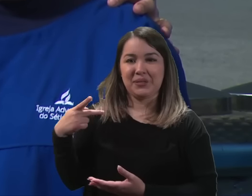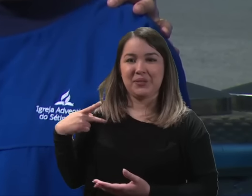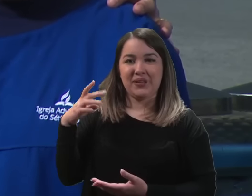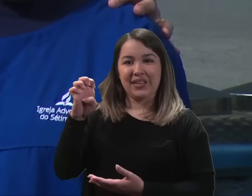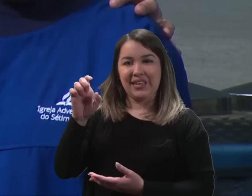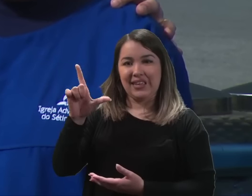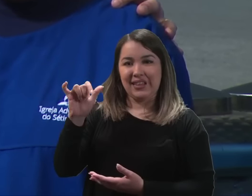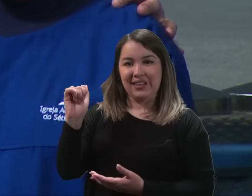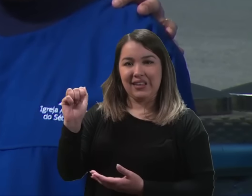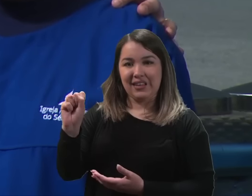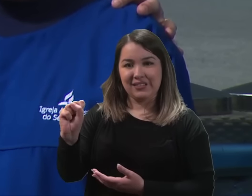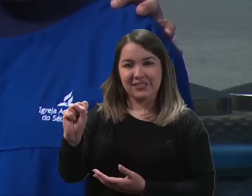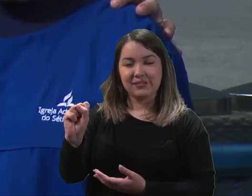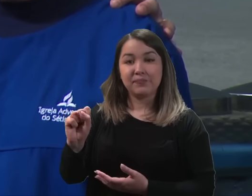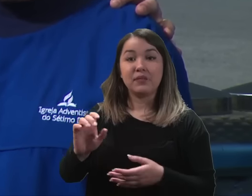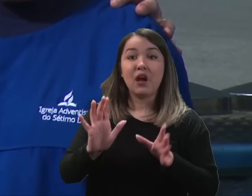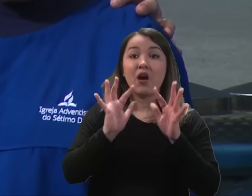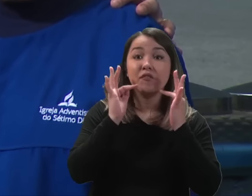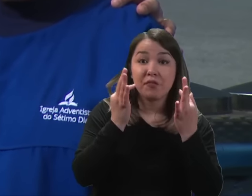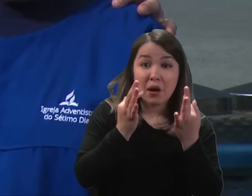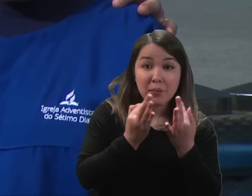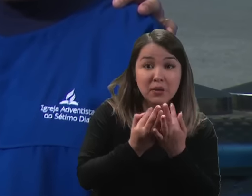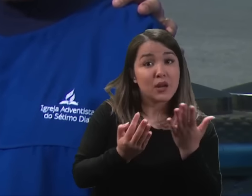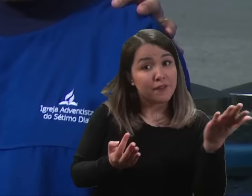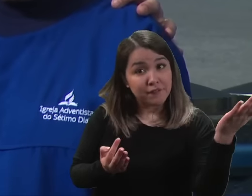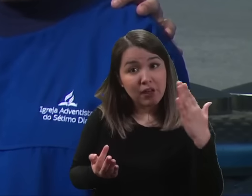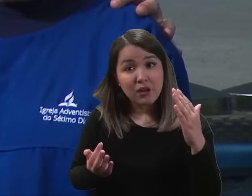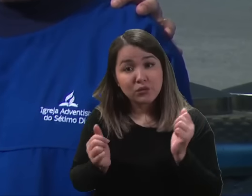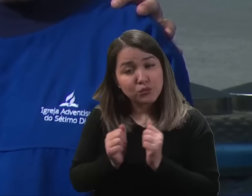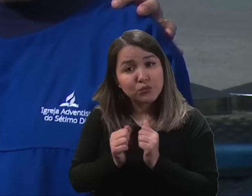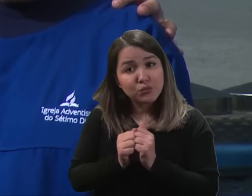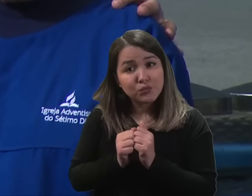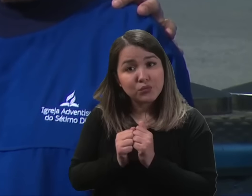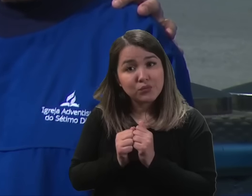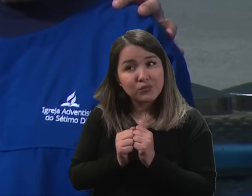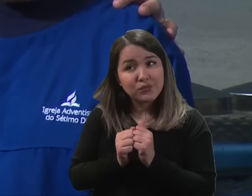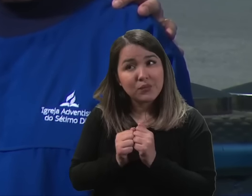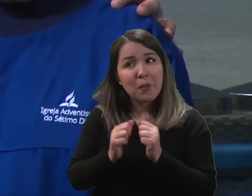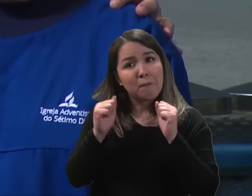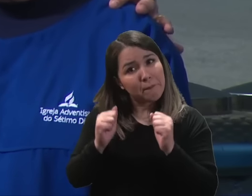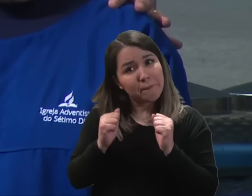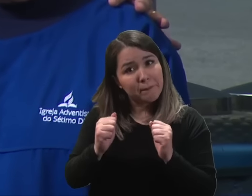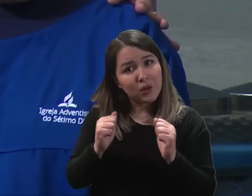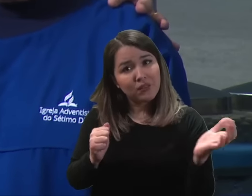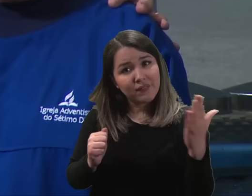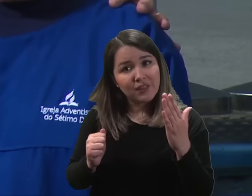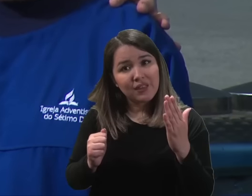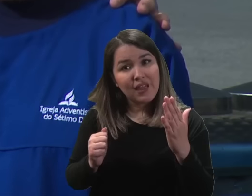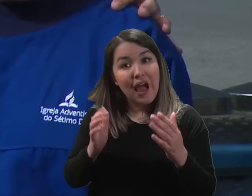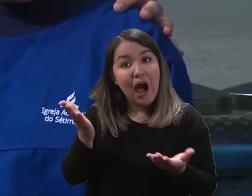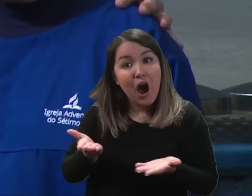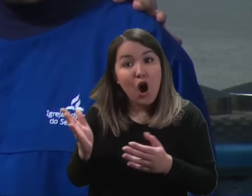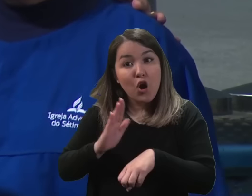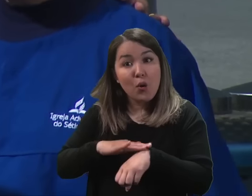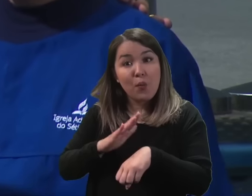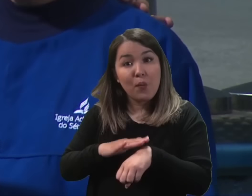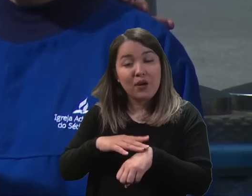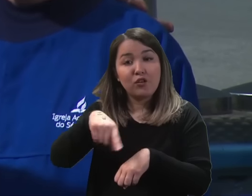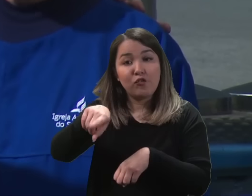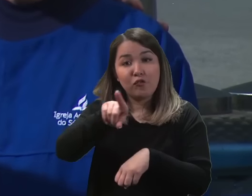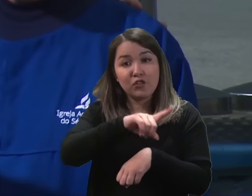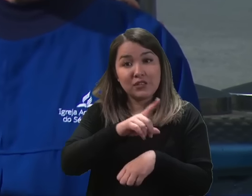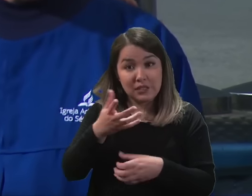quero convidar os familiares que estão aqui à frente vocês podem vir aqui cheguem mais perto aqui esse é o momento se vocês